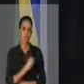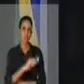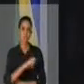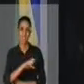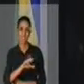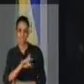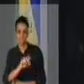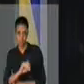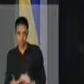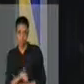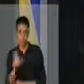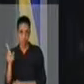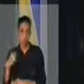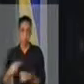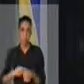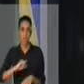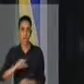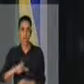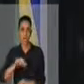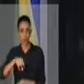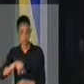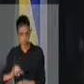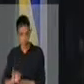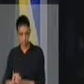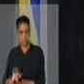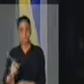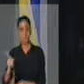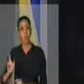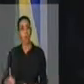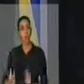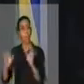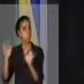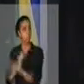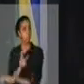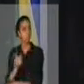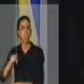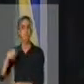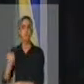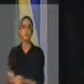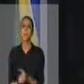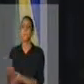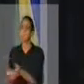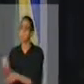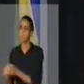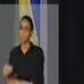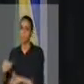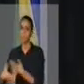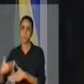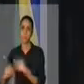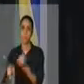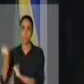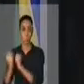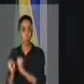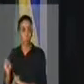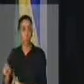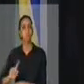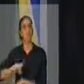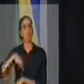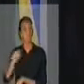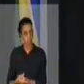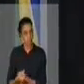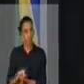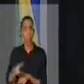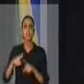Paulo. O prédio já está pronto, logo estará produzindo aqui os equipamentos e nós teremos, então, manutenção